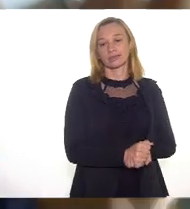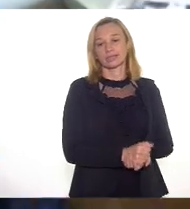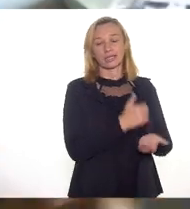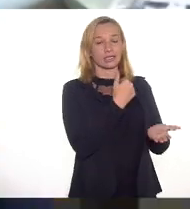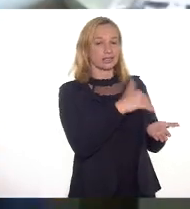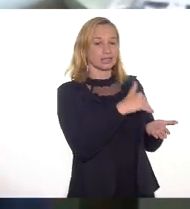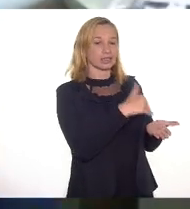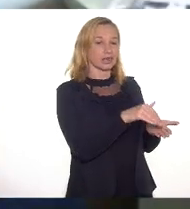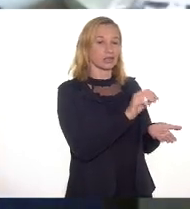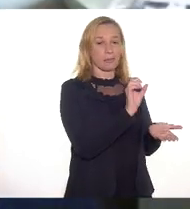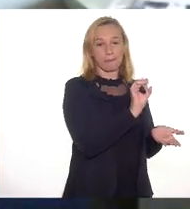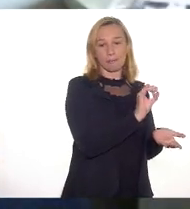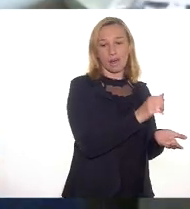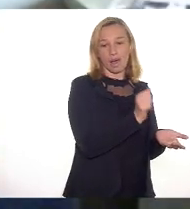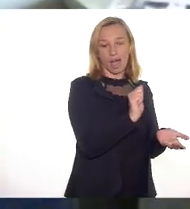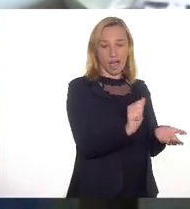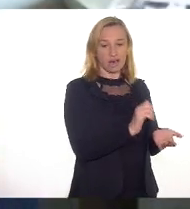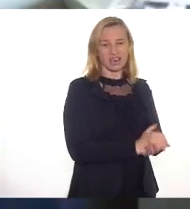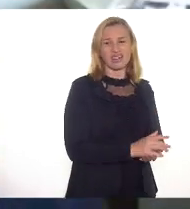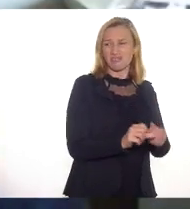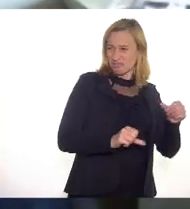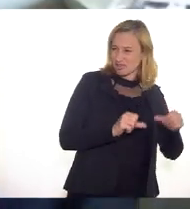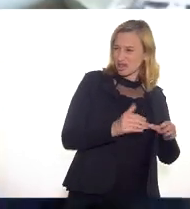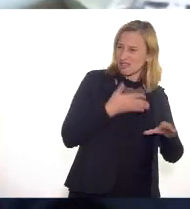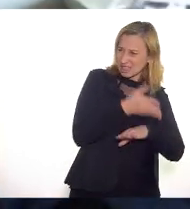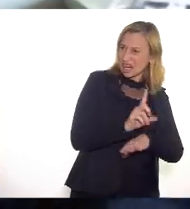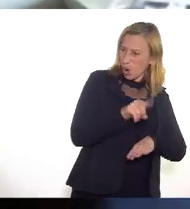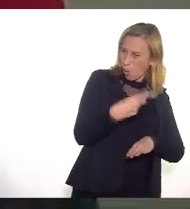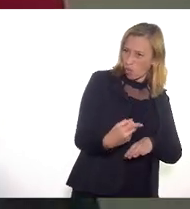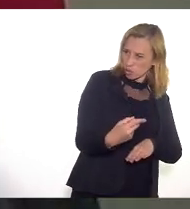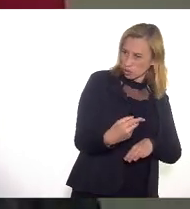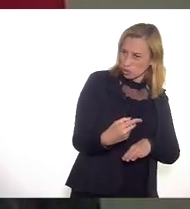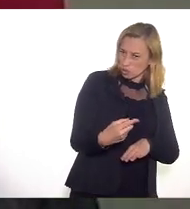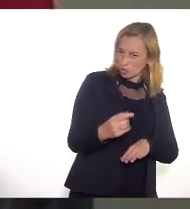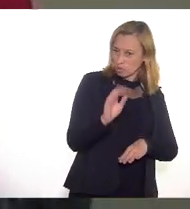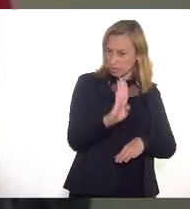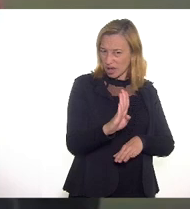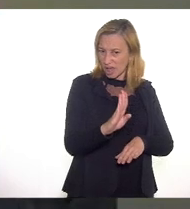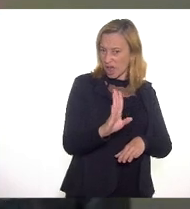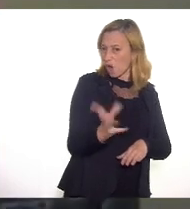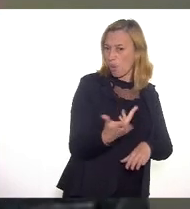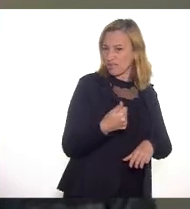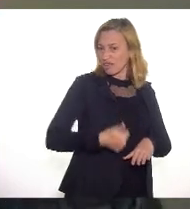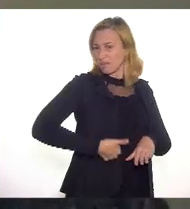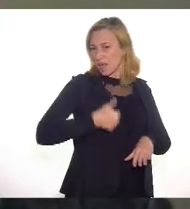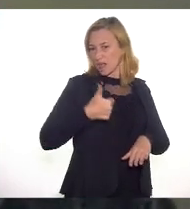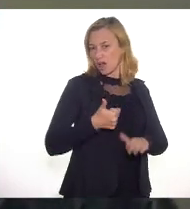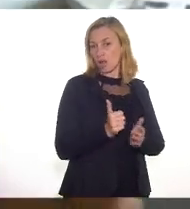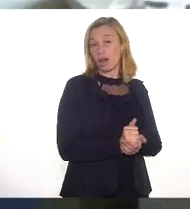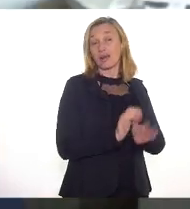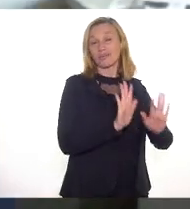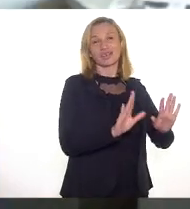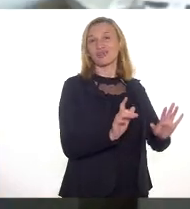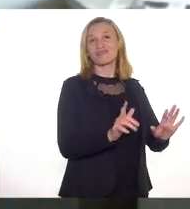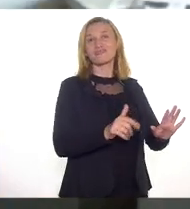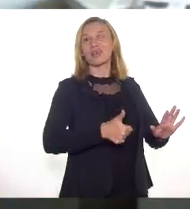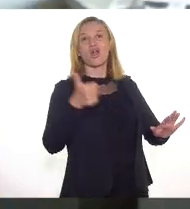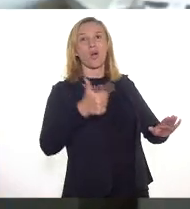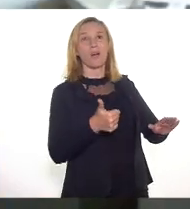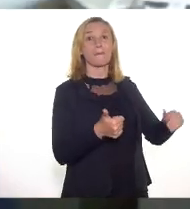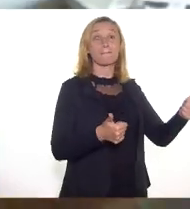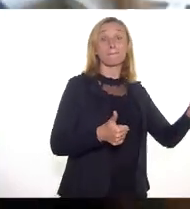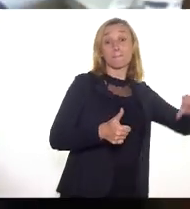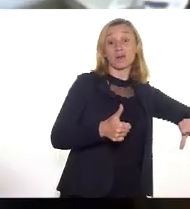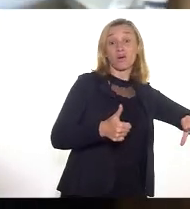Guilherme Mercedes. Vai entrar um outro, o secretário Nelson, muito qualificado. A questão não é essa, é a questão